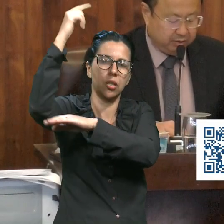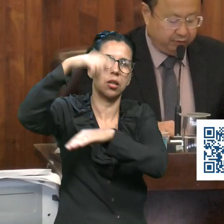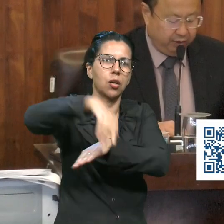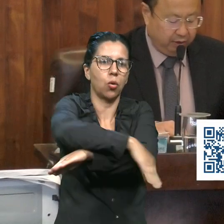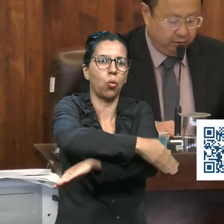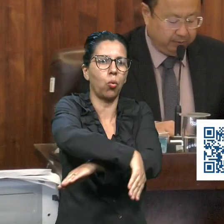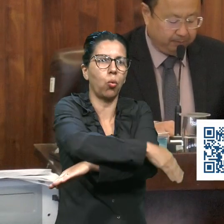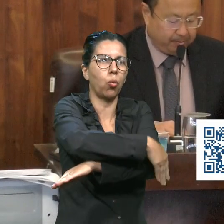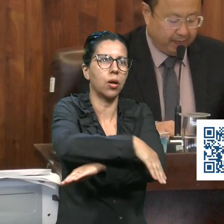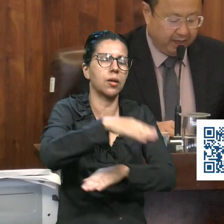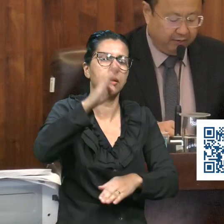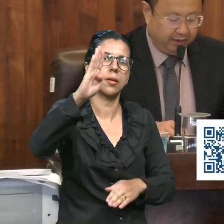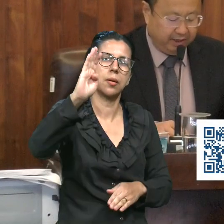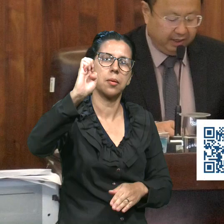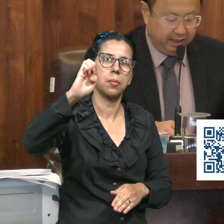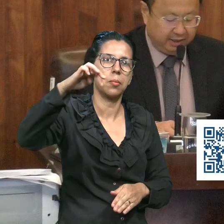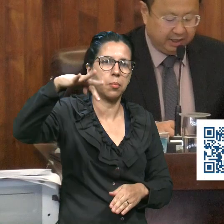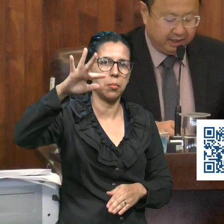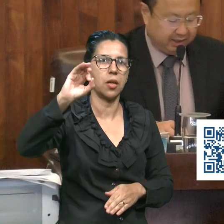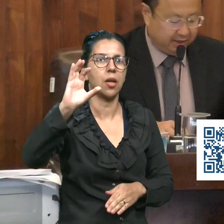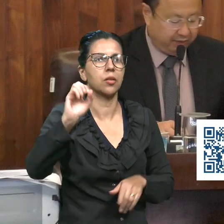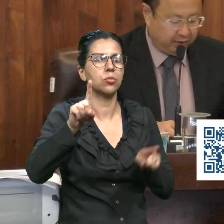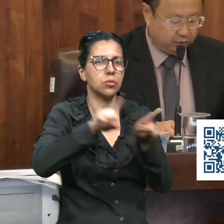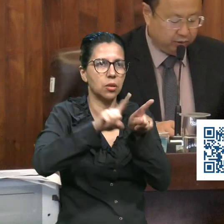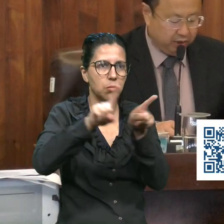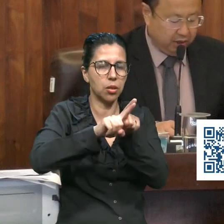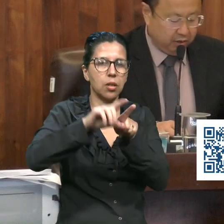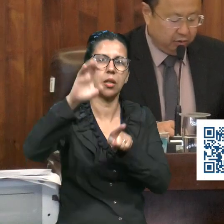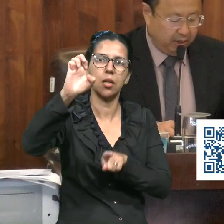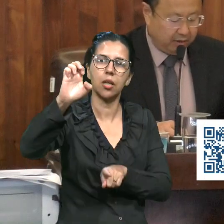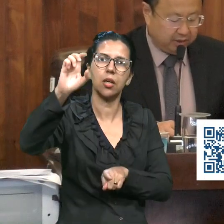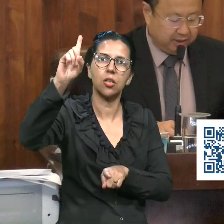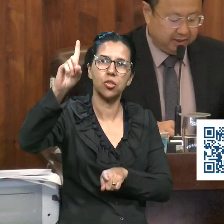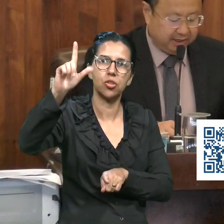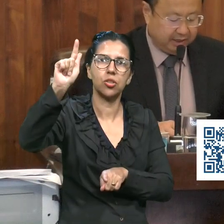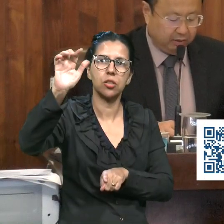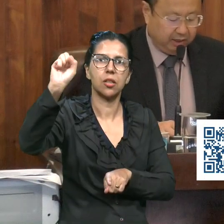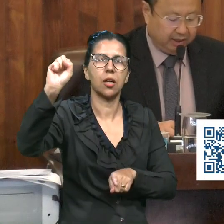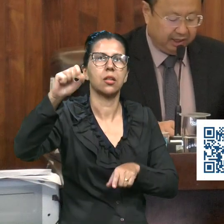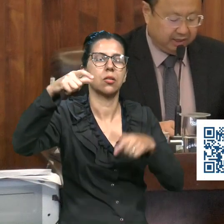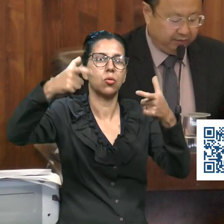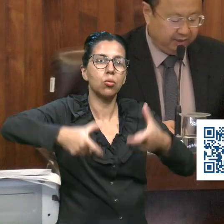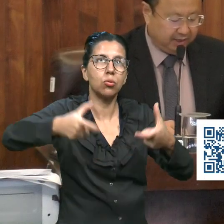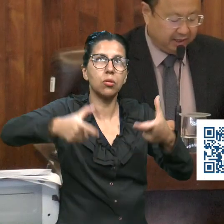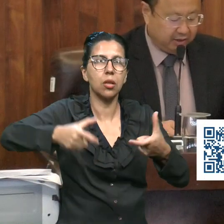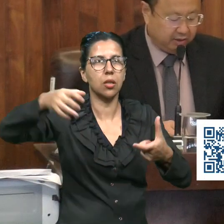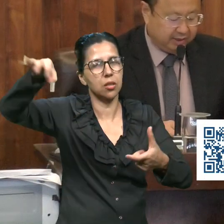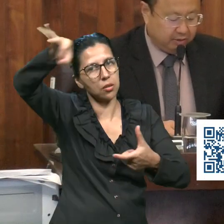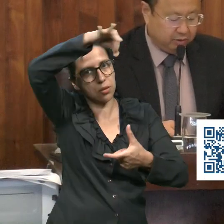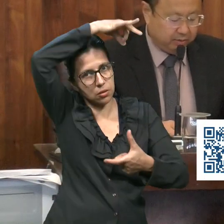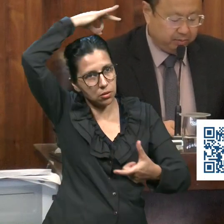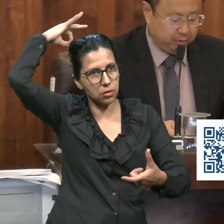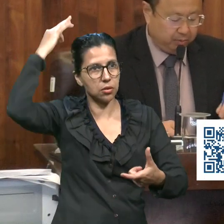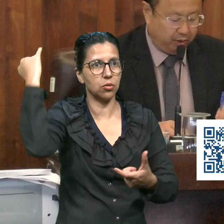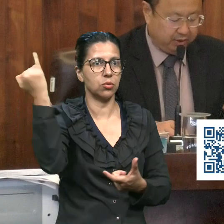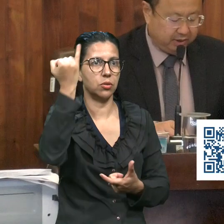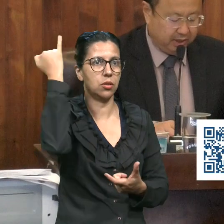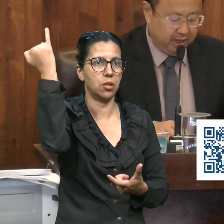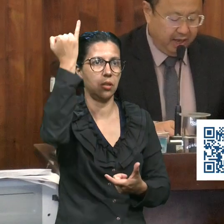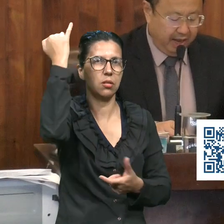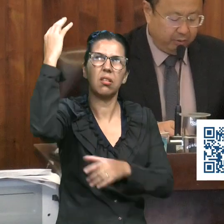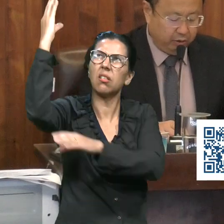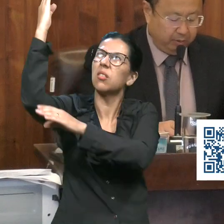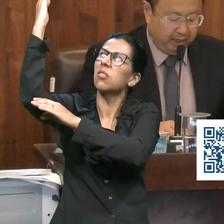Abreu Filho e a Avenida Edgar Santa Fé Cruz, no bairro Jardim Santa Antônia. Haja vista que a situação do